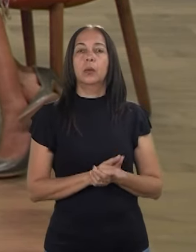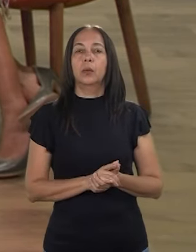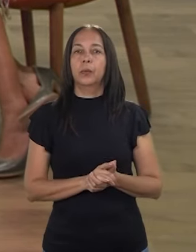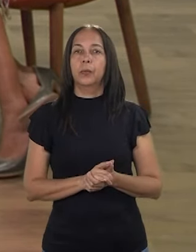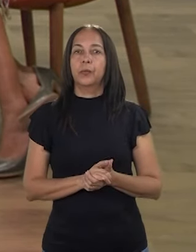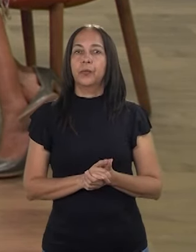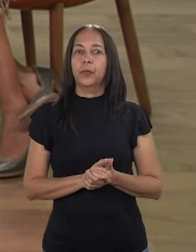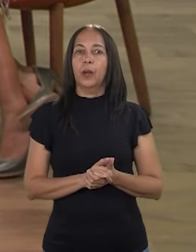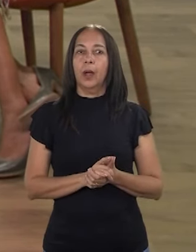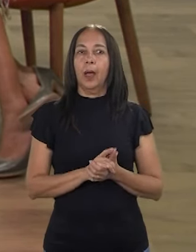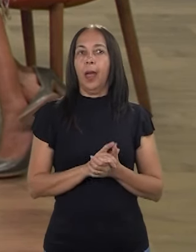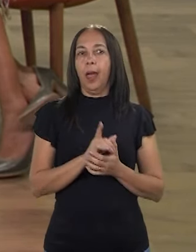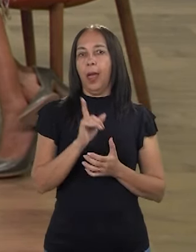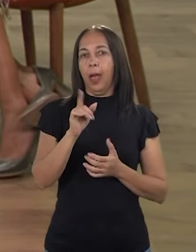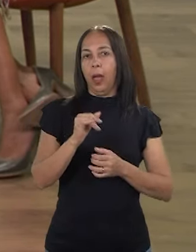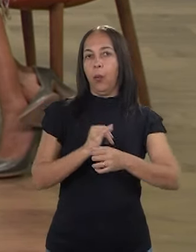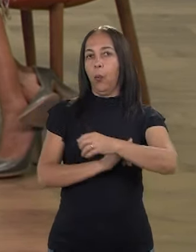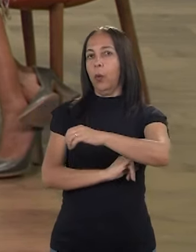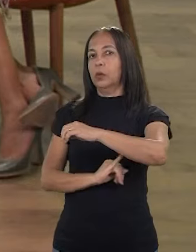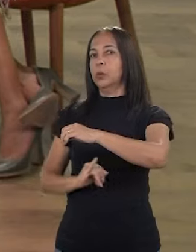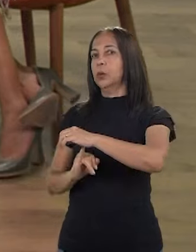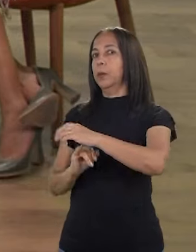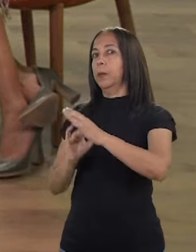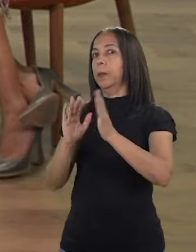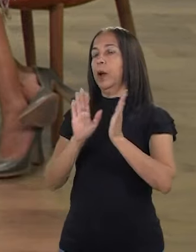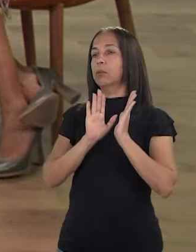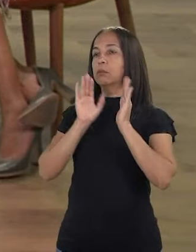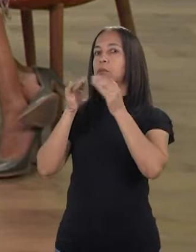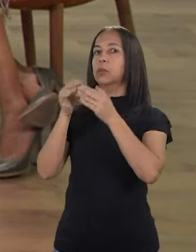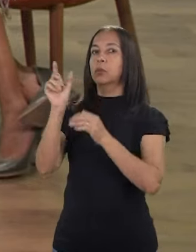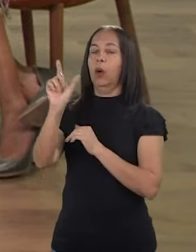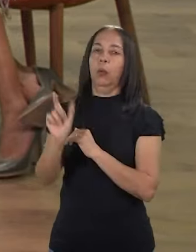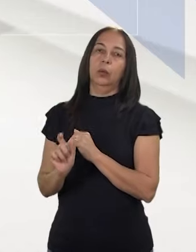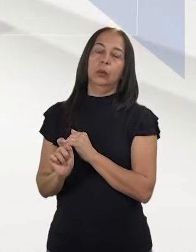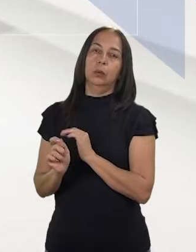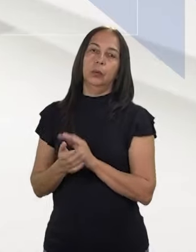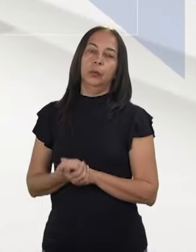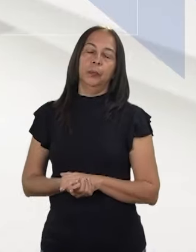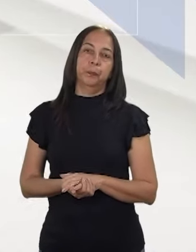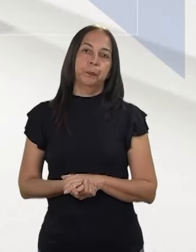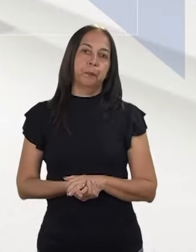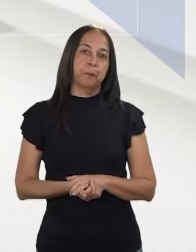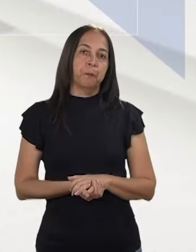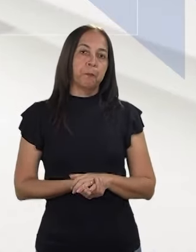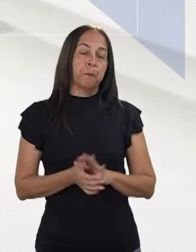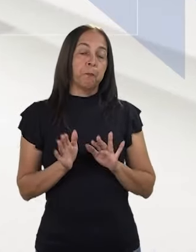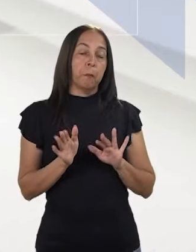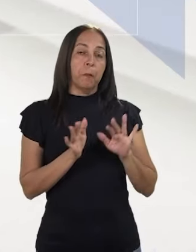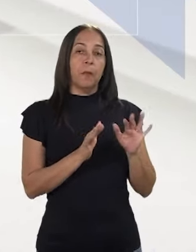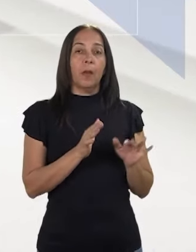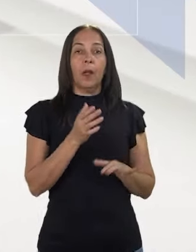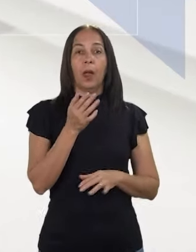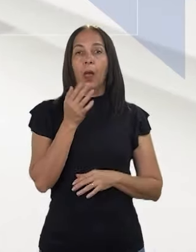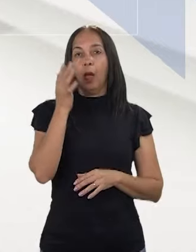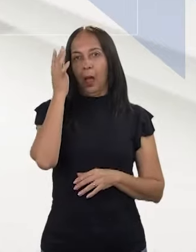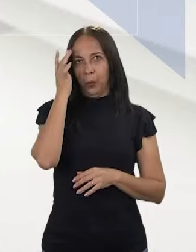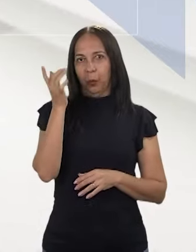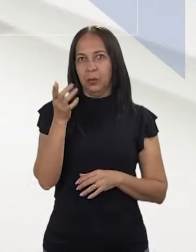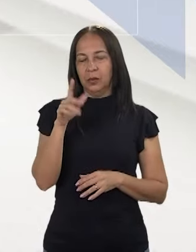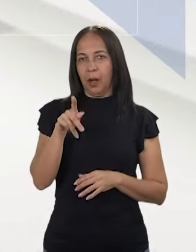forma numa institucionalização para o racismo algorítmico eu acho que Paloma já deu até a